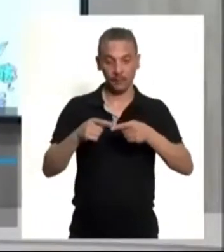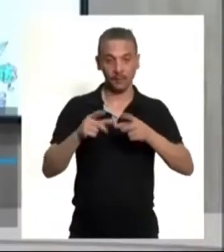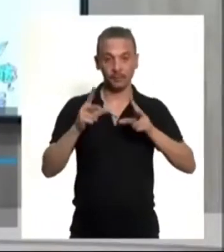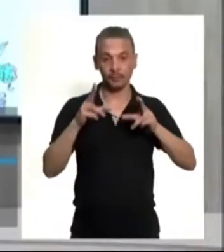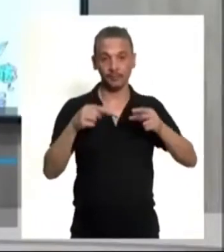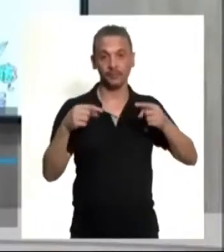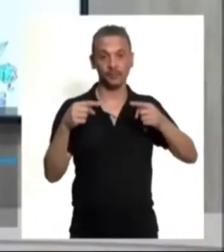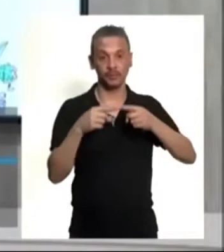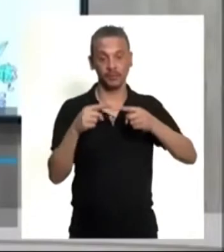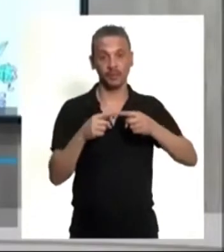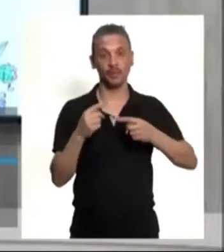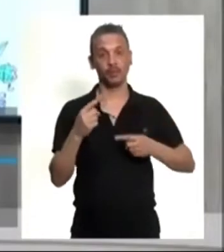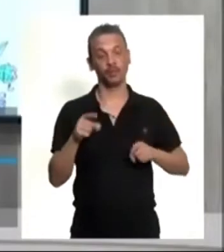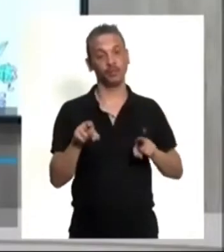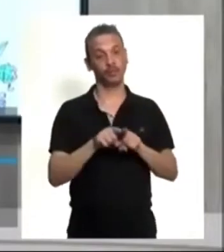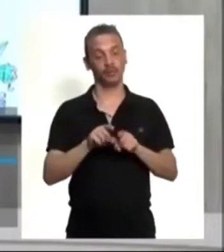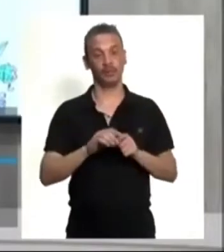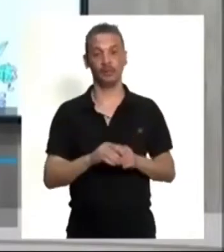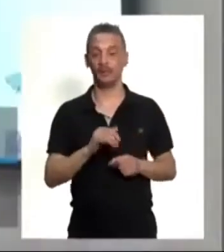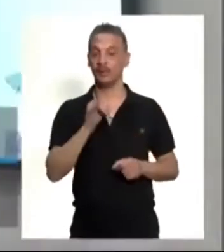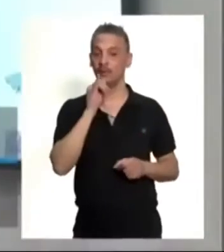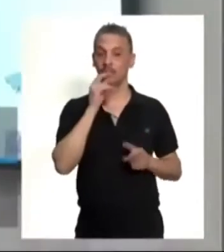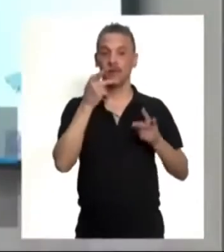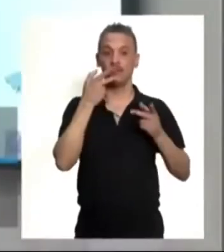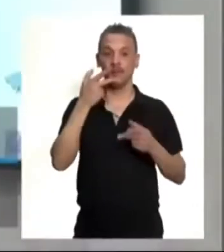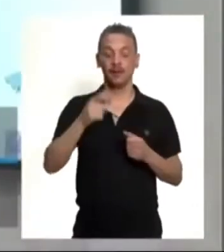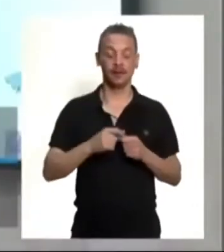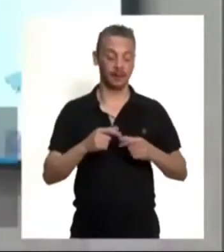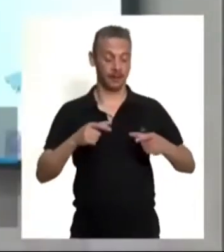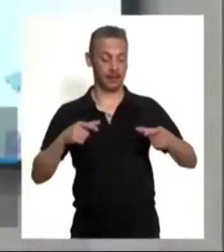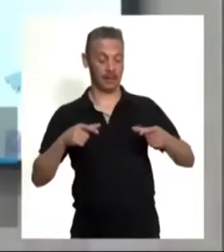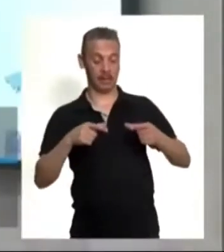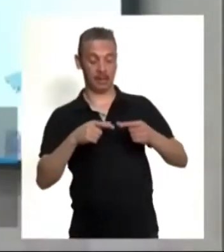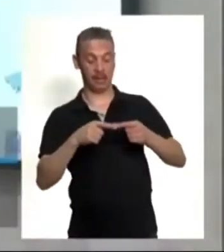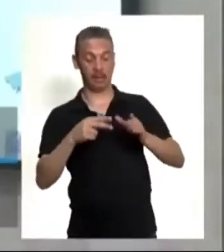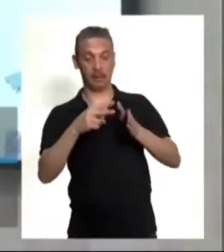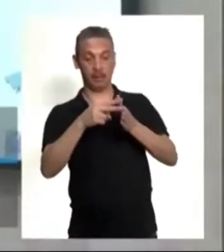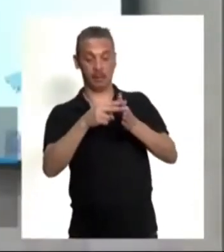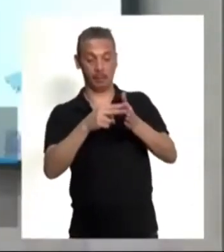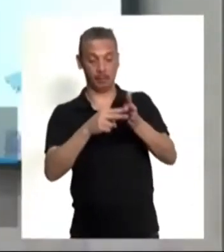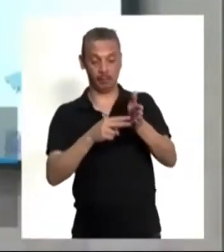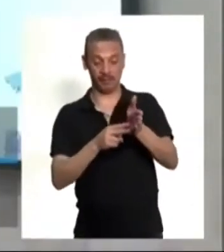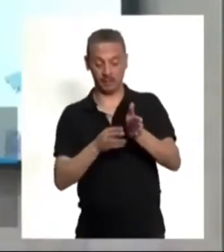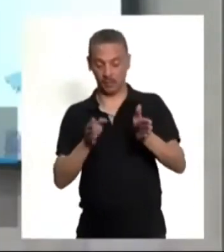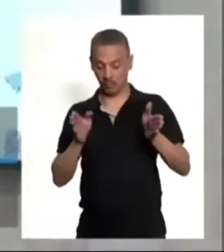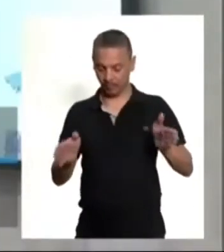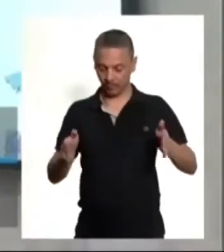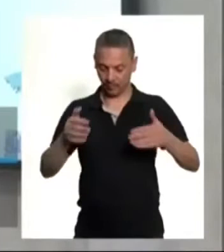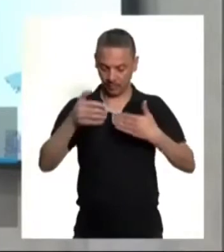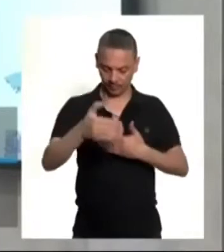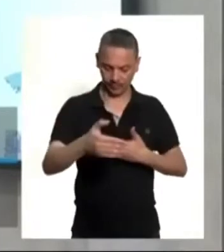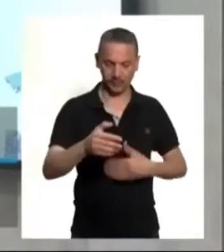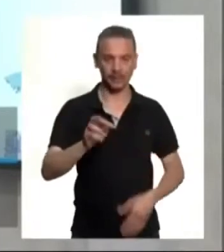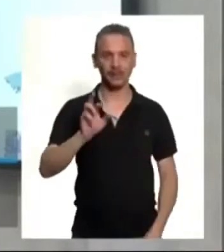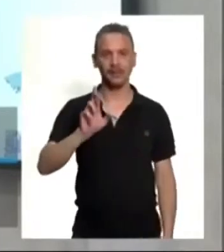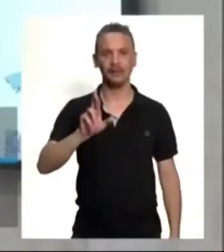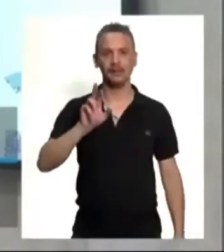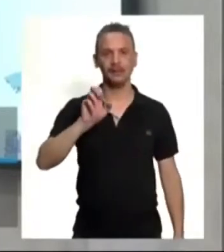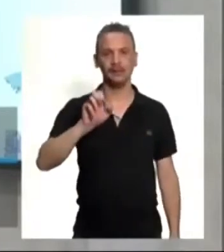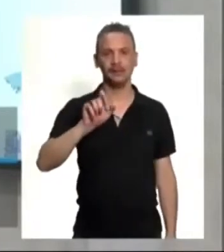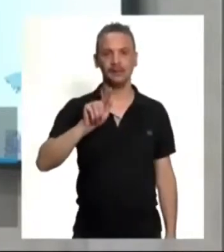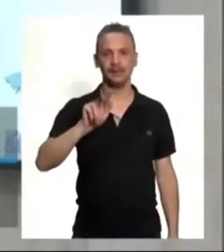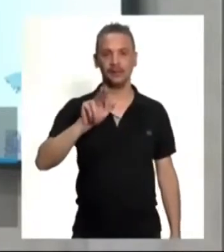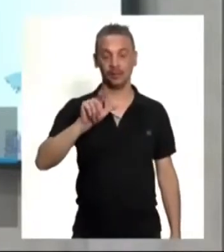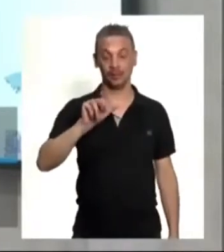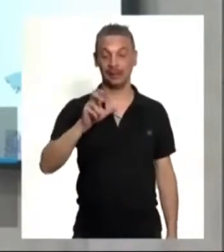triângulo equilátero. Se eu dissesse um prisma quadrangular regular, parou. Eu coloquei a palavra regular no